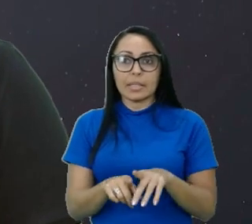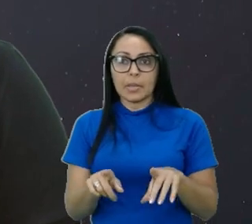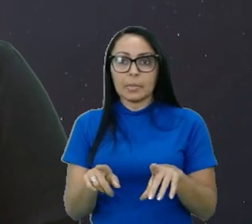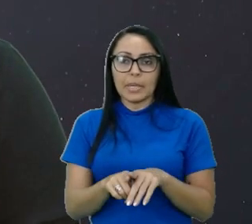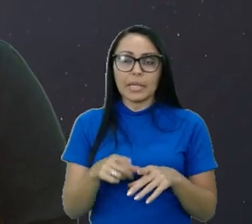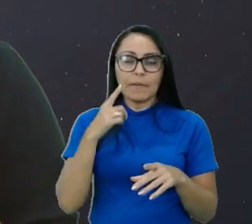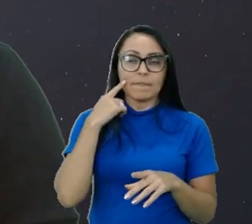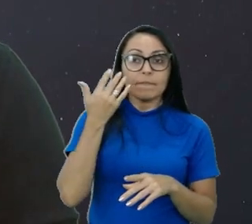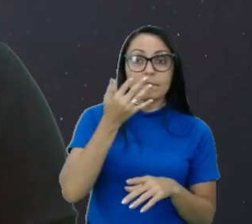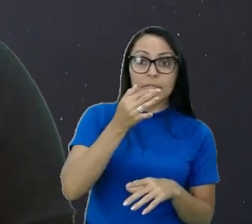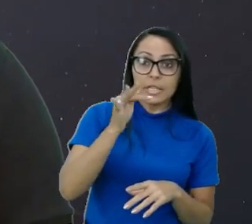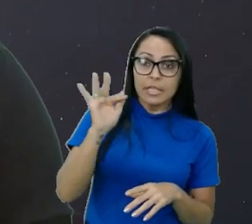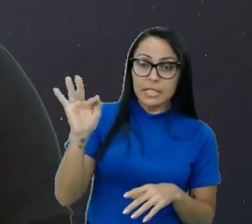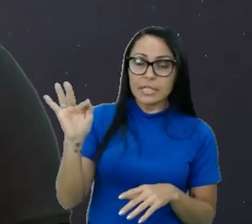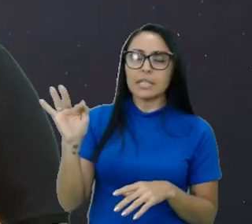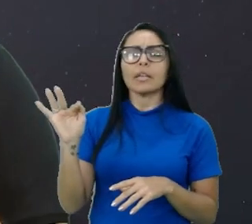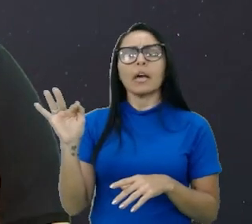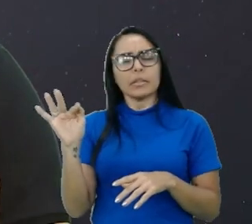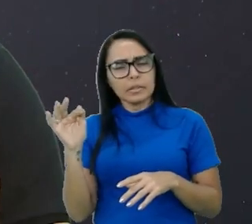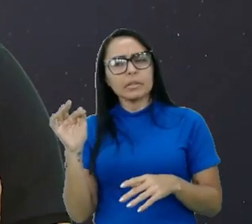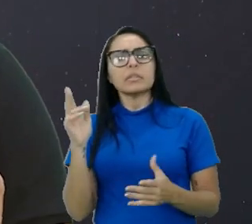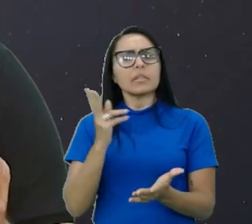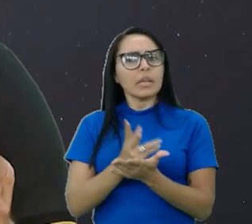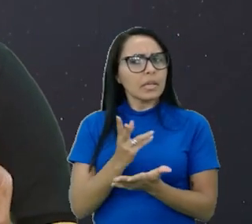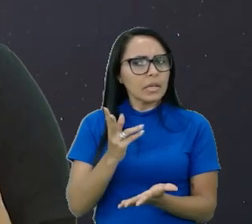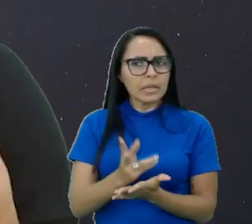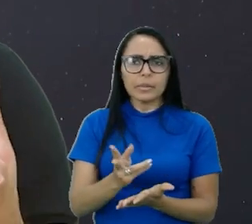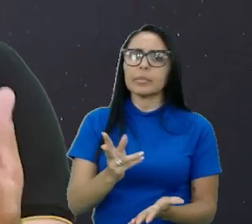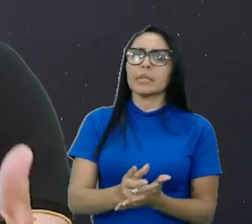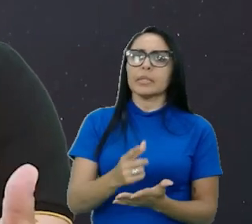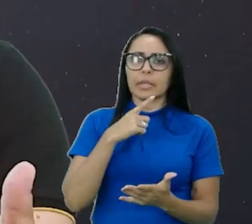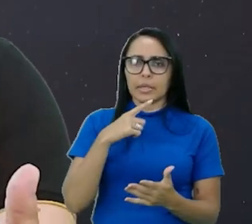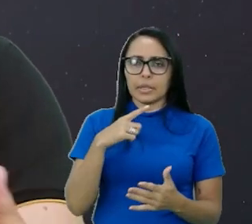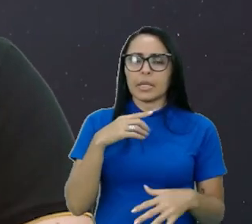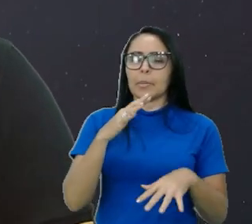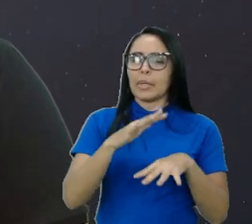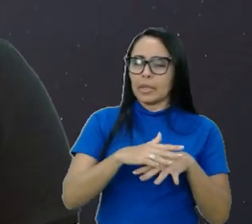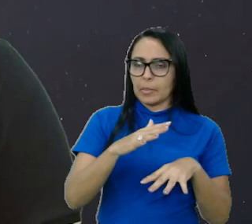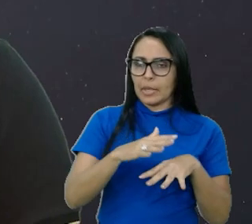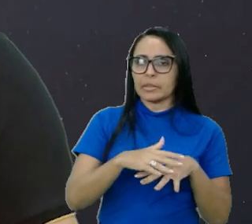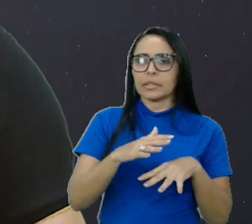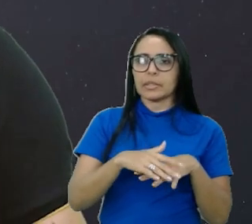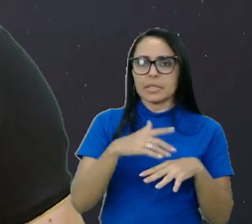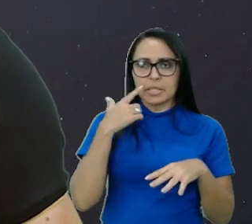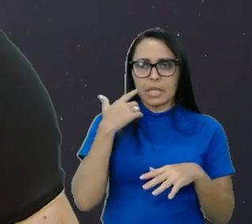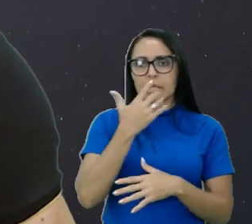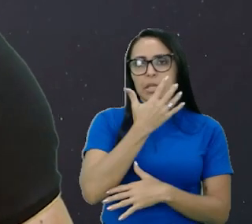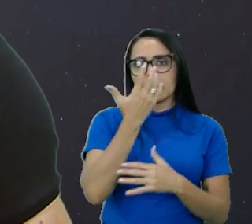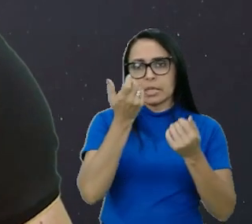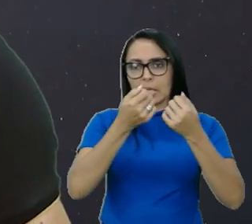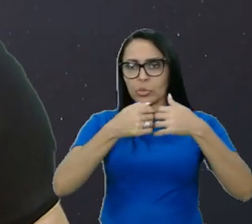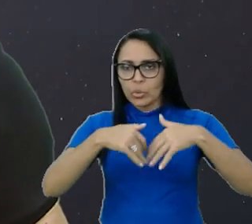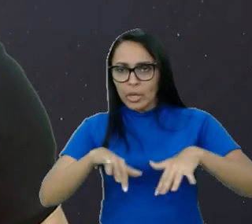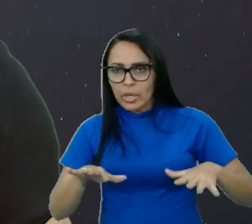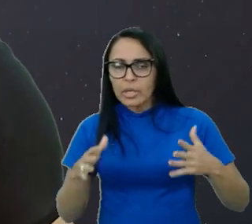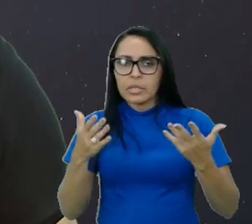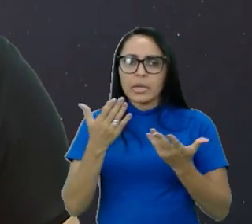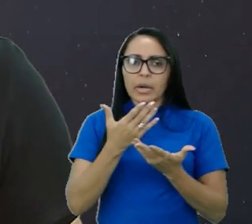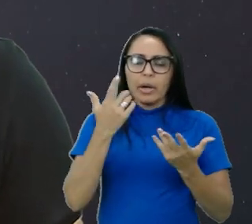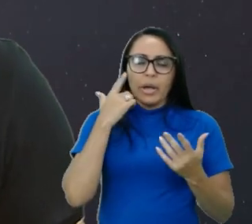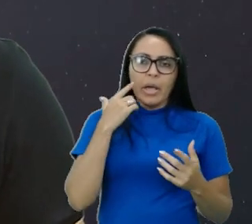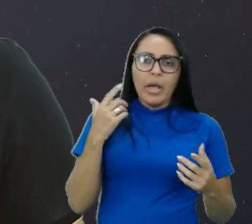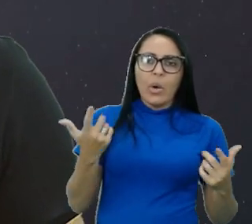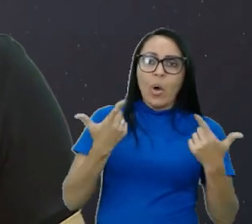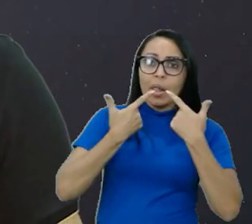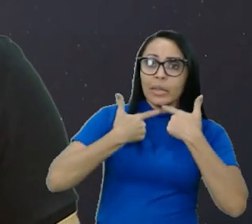Física vai trazer isso o tempo todo, porque física é matemática aplicada à natureza. A matemática, meu povo, é uma linguagem